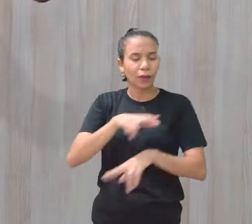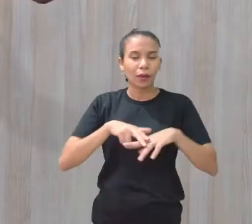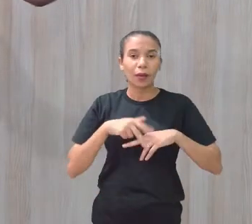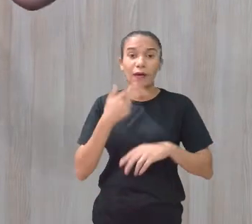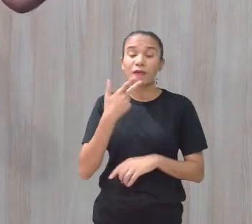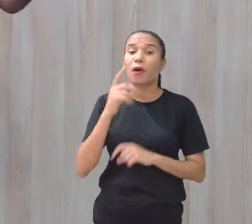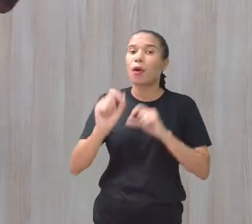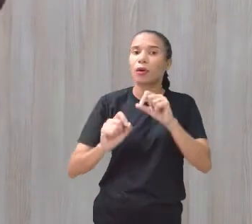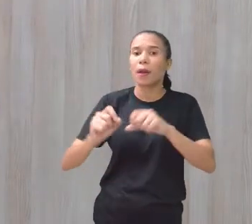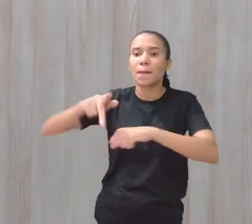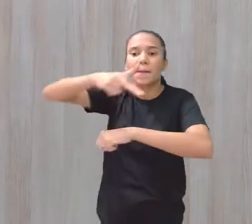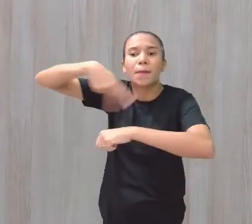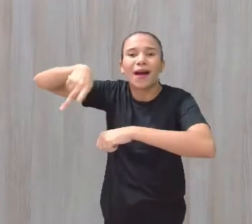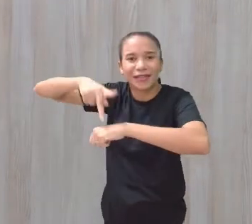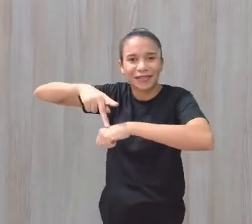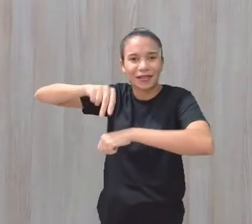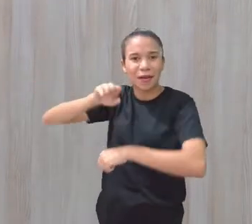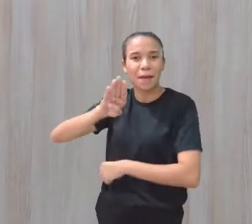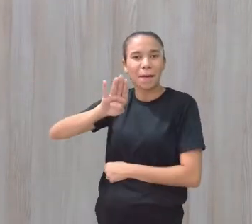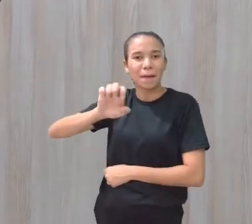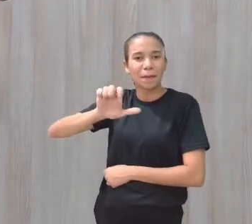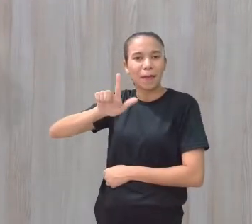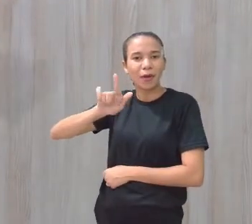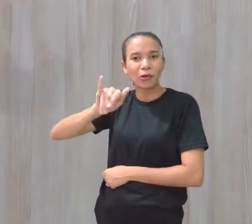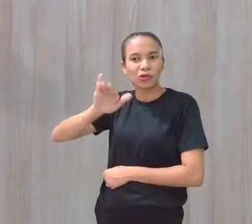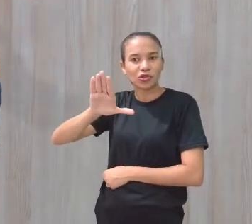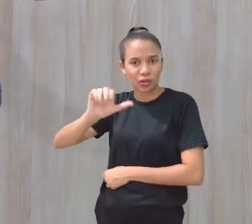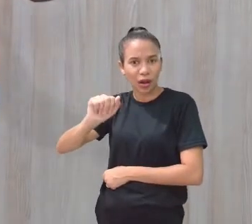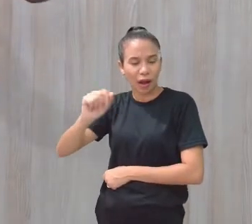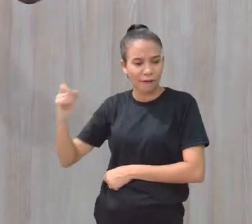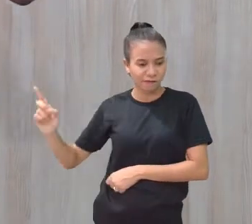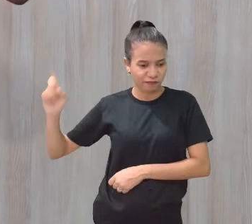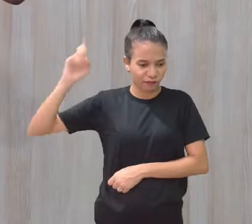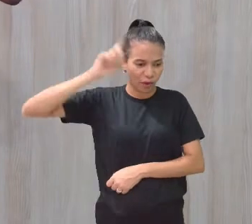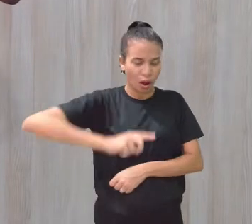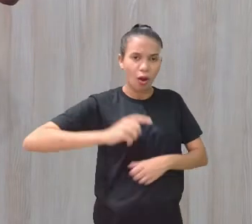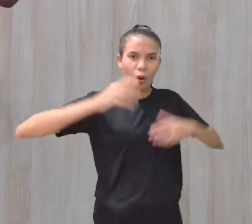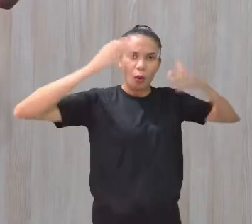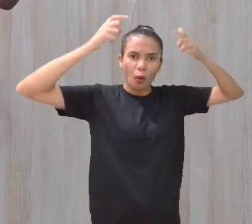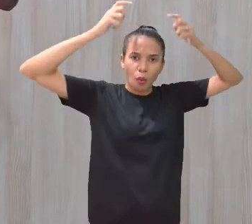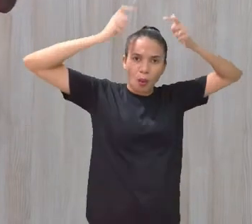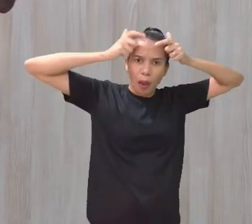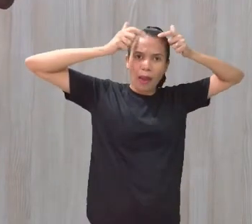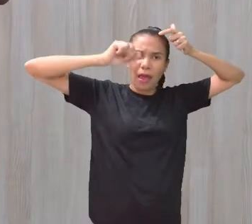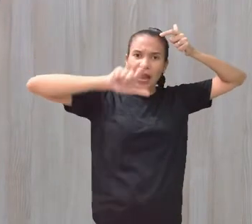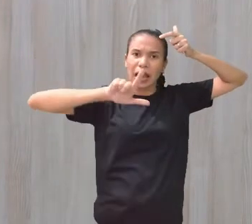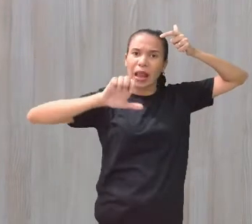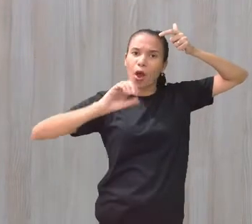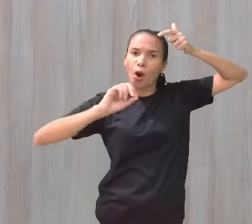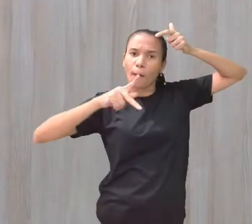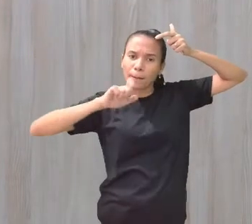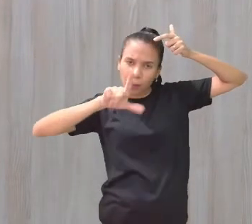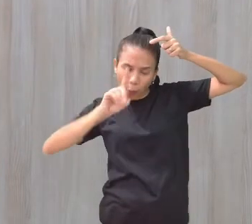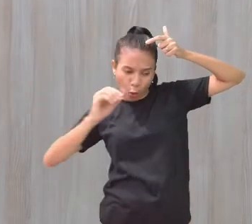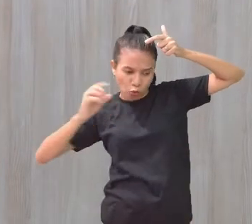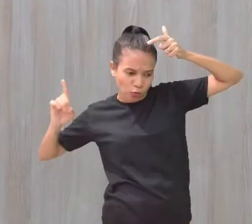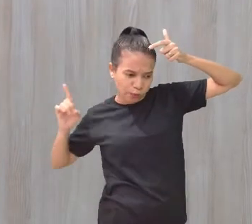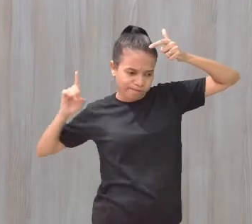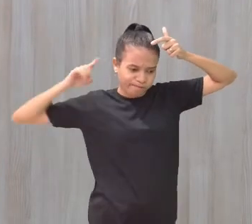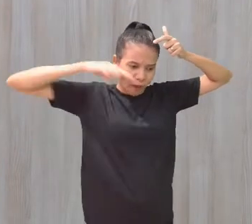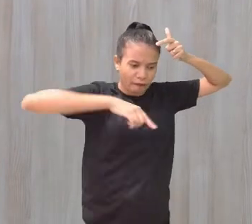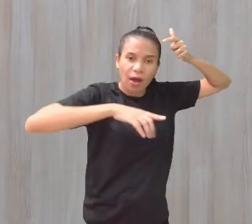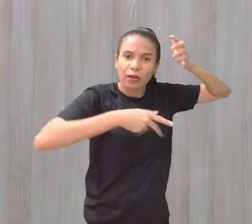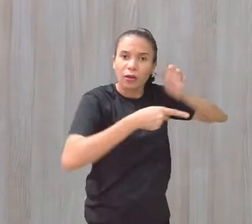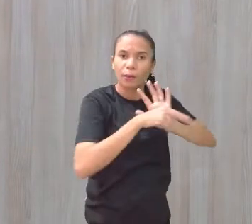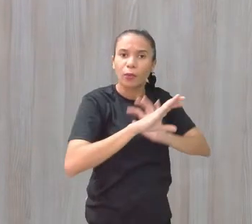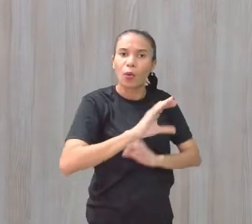por exemplo, fizeram no continente africano. O rei Leopoldo II da Bélgica, ele invadiu a região do Congo, né?